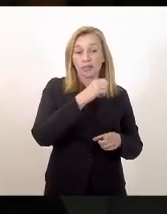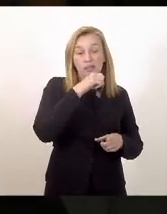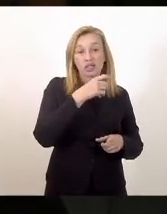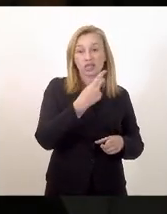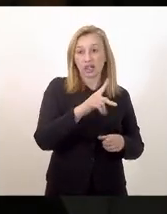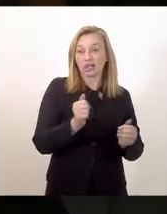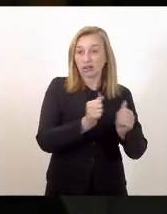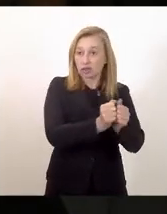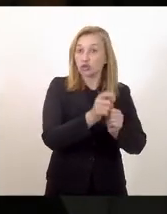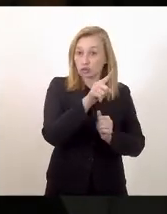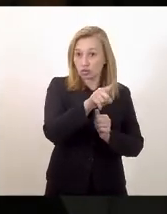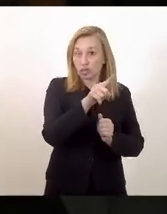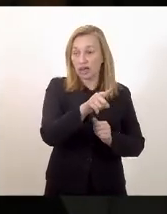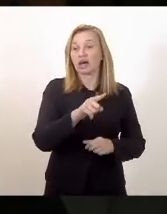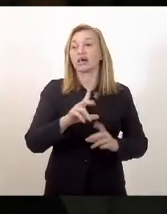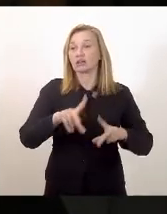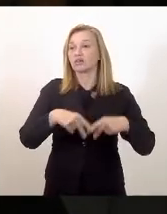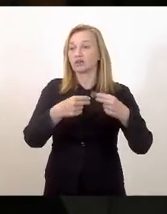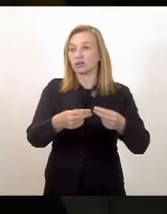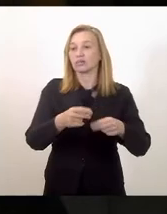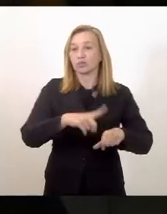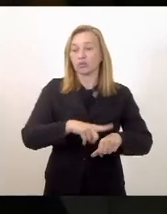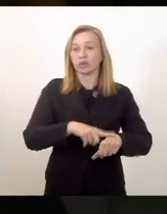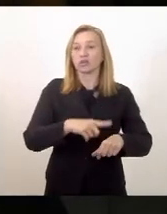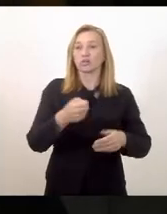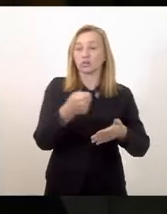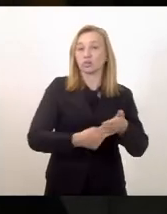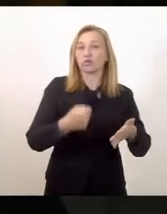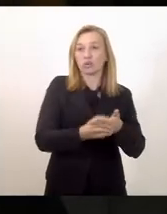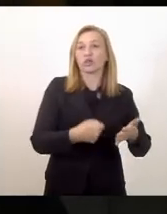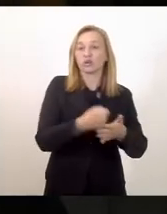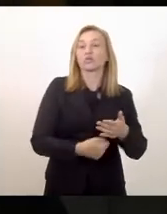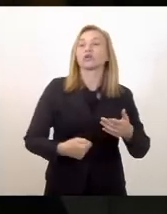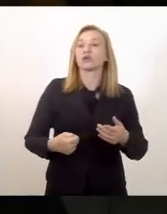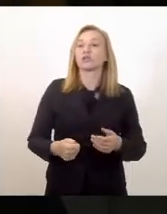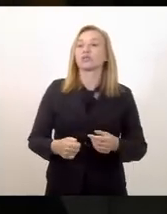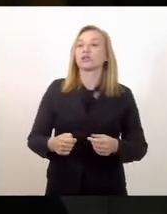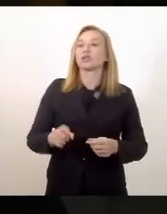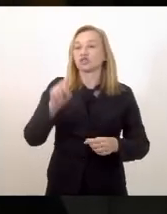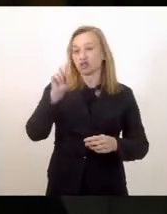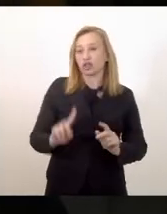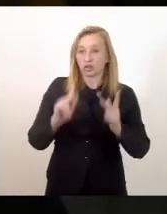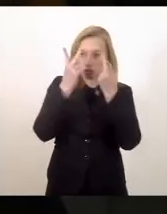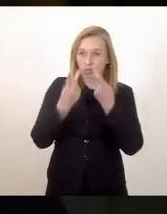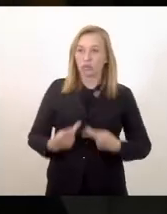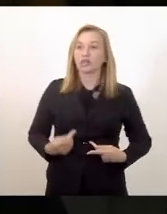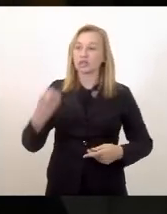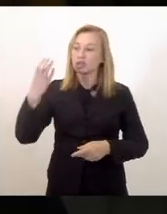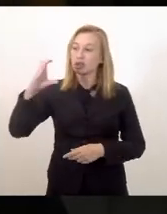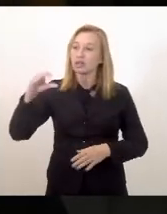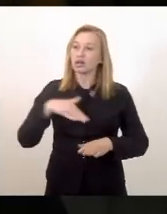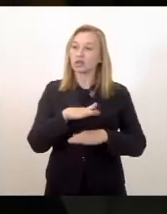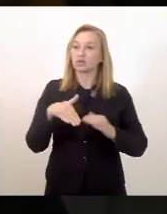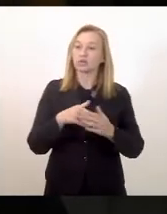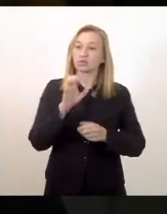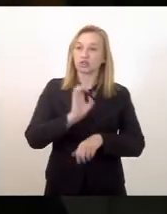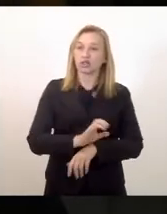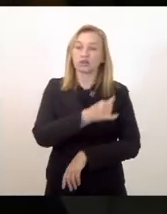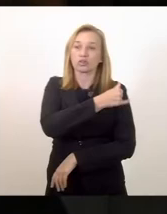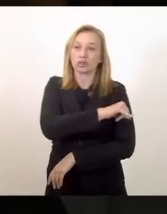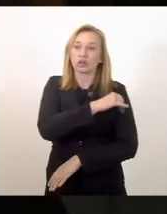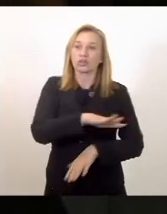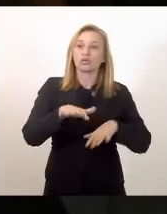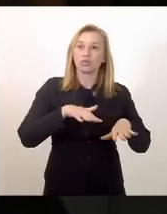de grande vigor e revigoramento dos movimentos que lutam por direitos humanos em Niterói, em todo o estado do Rio de Janeiro, os